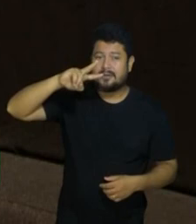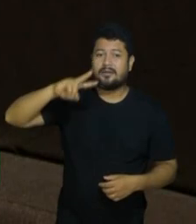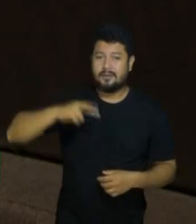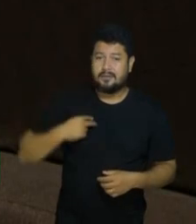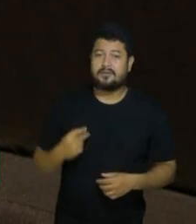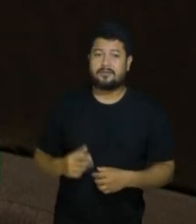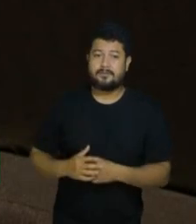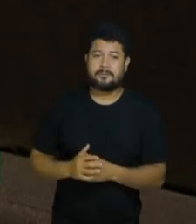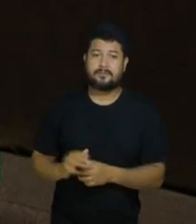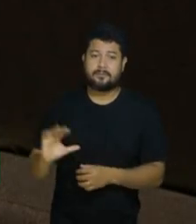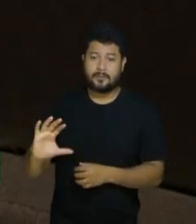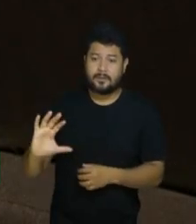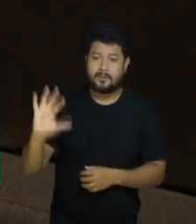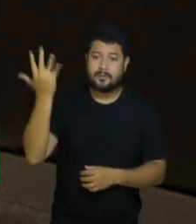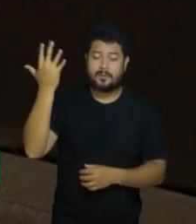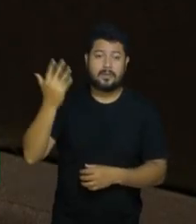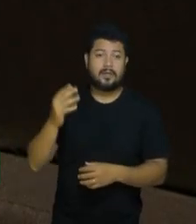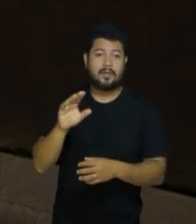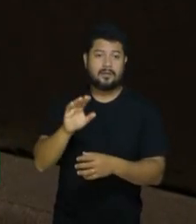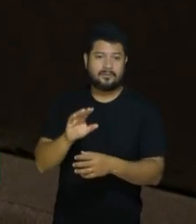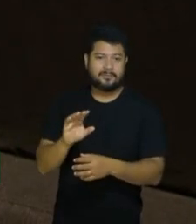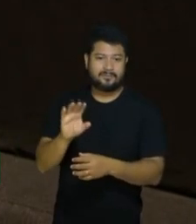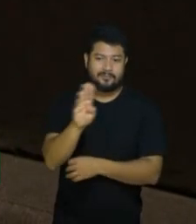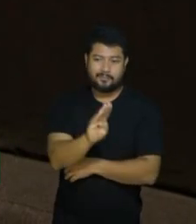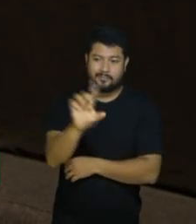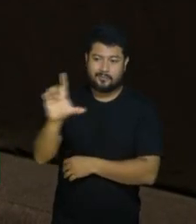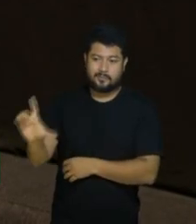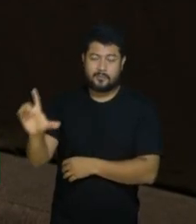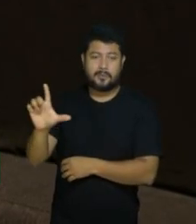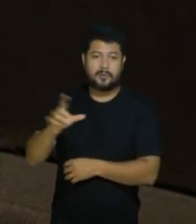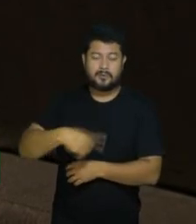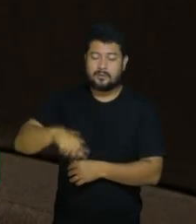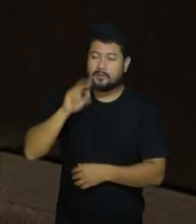tragédia que assolou a cidade de Blumenau e todos nós.